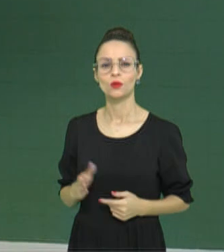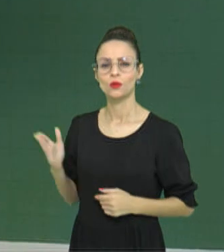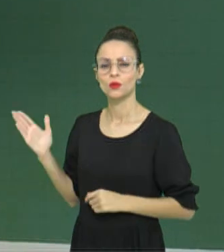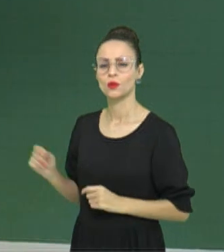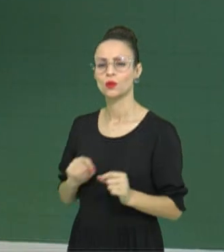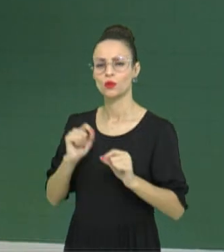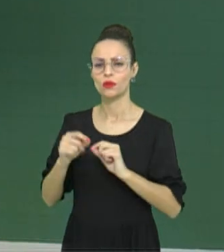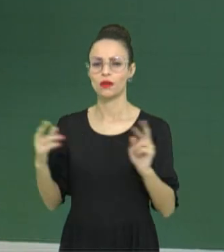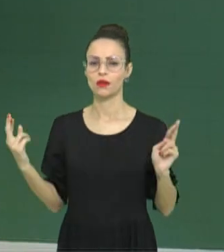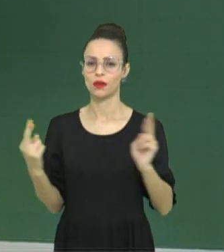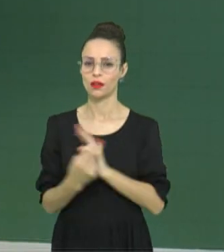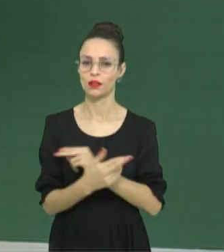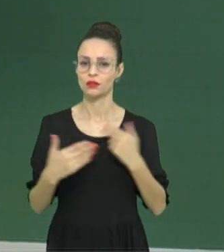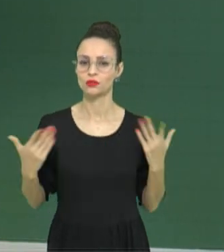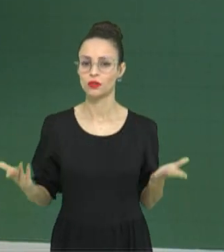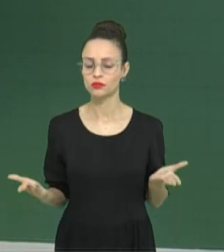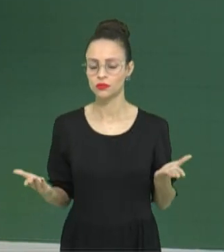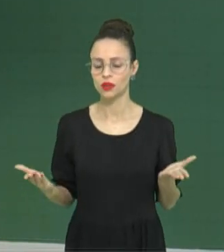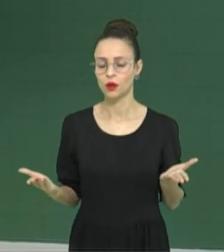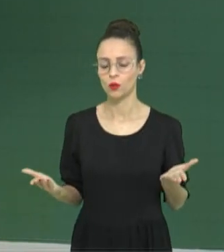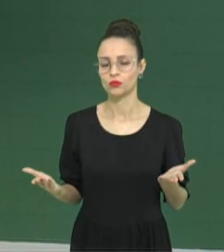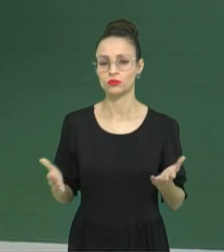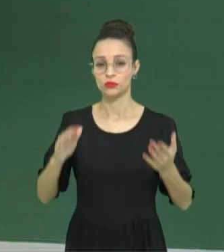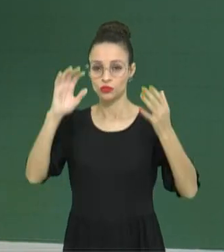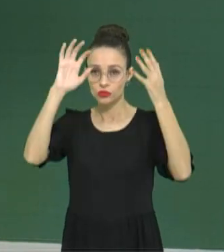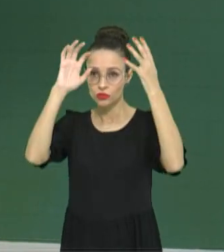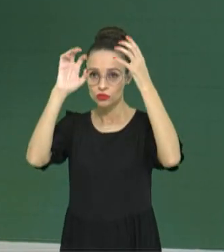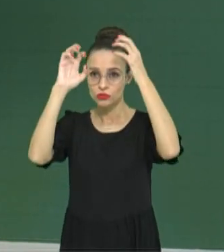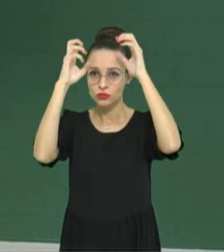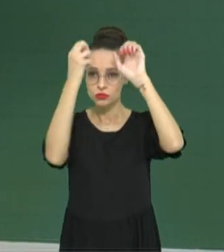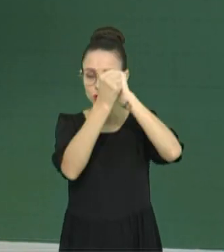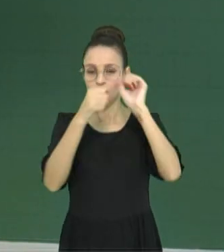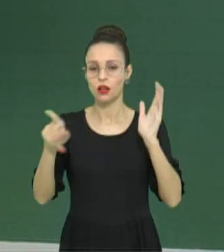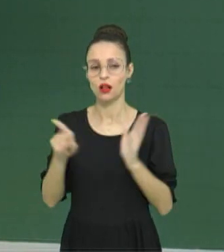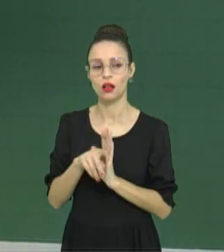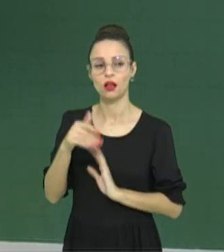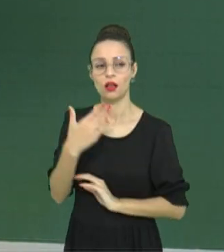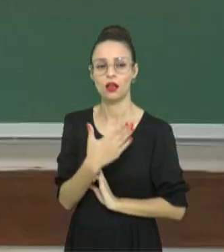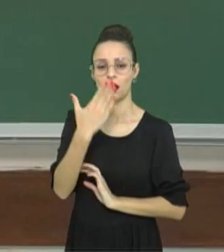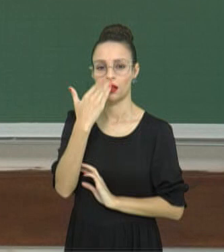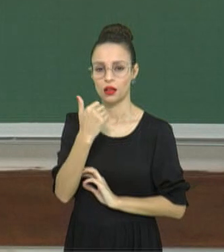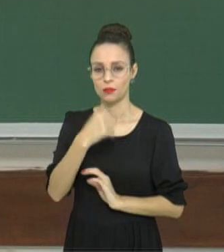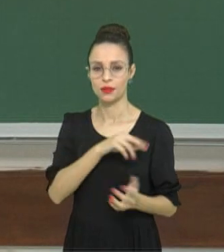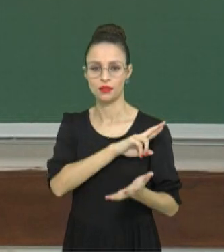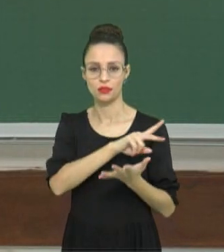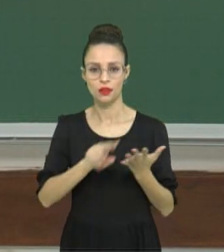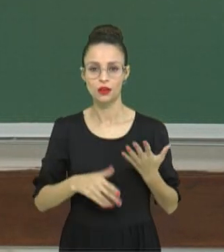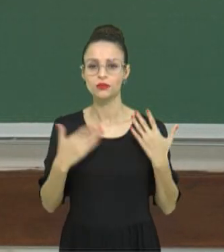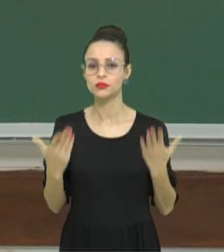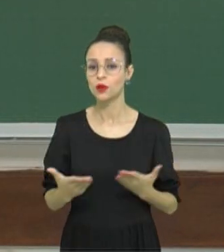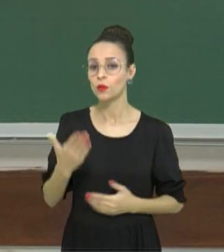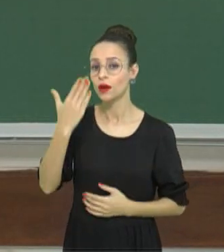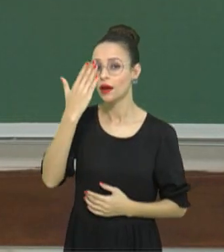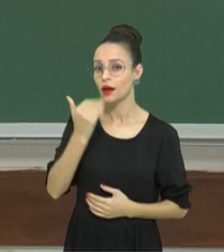que está relacionado aí com esses distúrbios alimentares. Já que estamos falando de